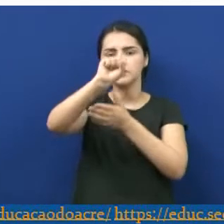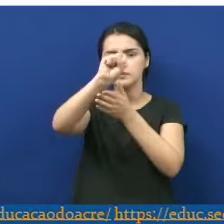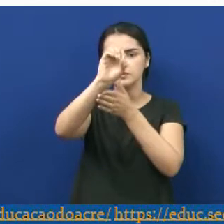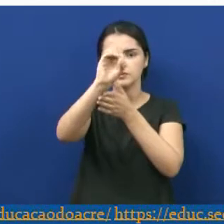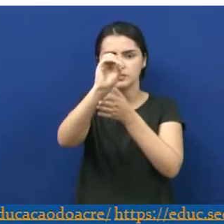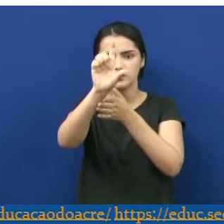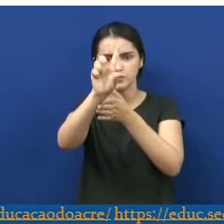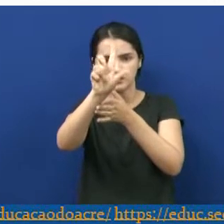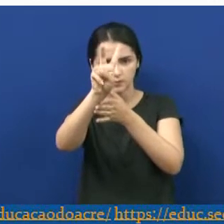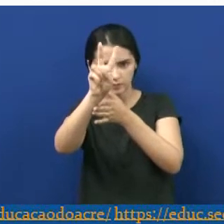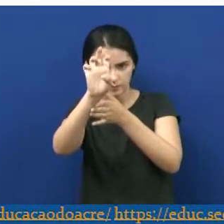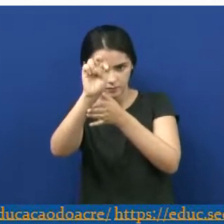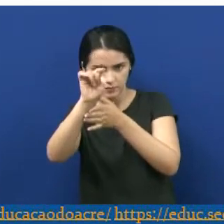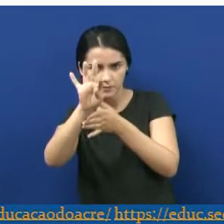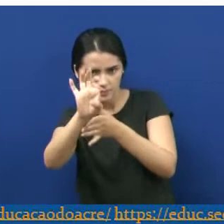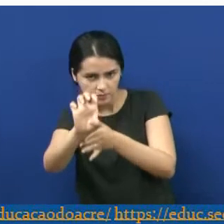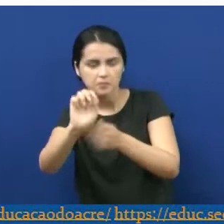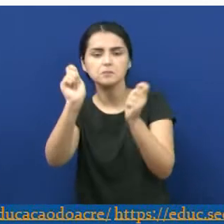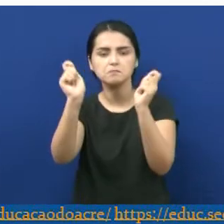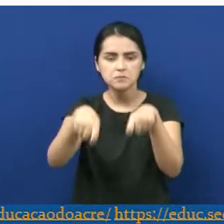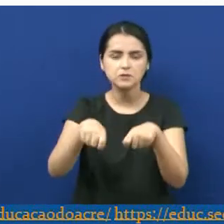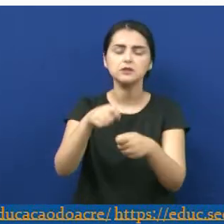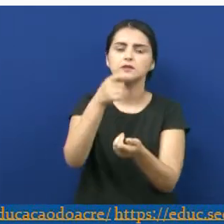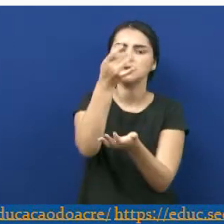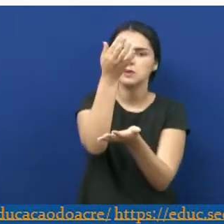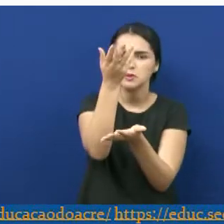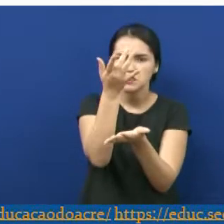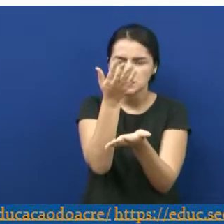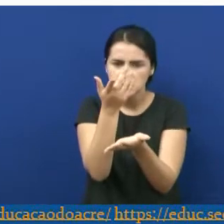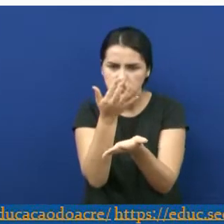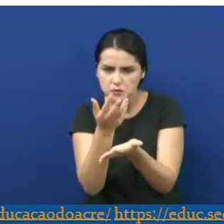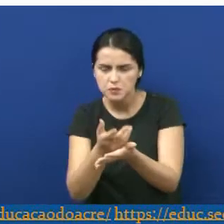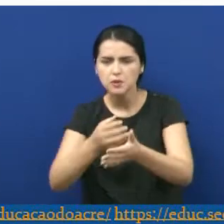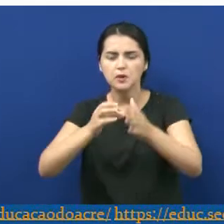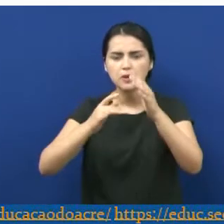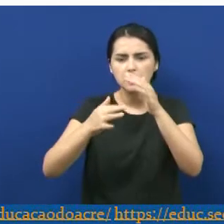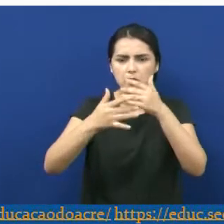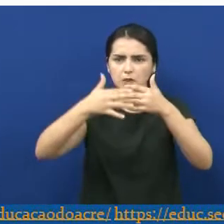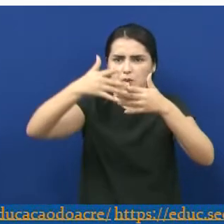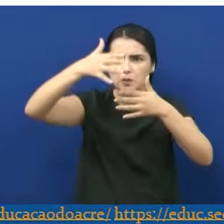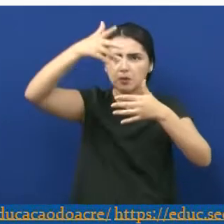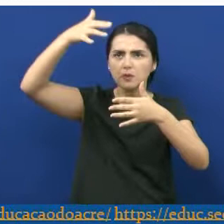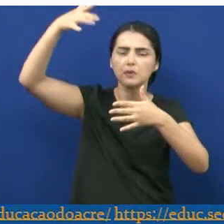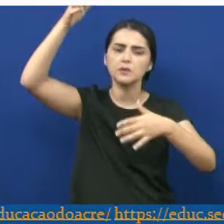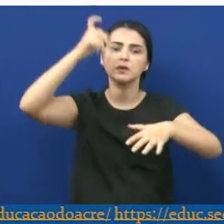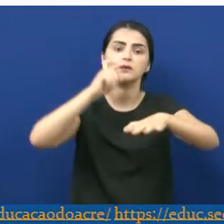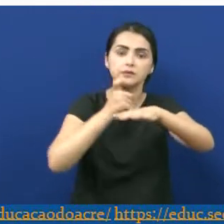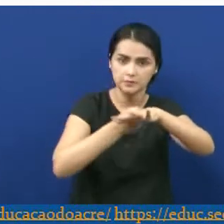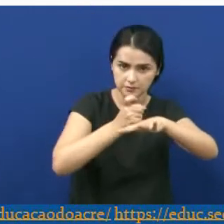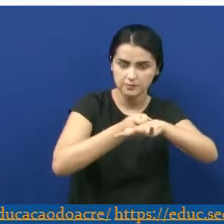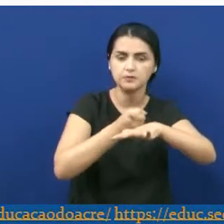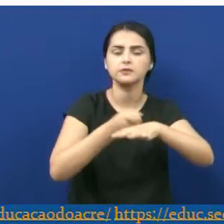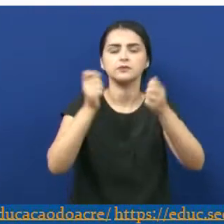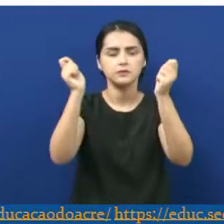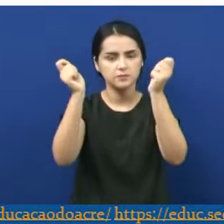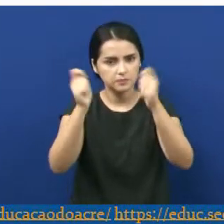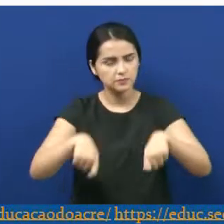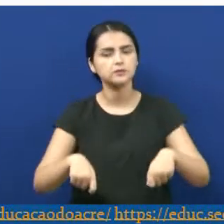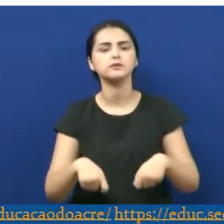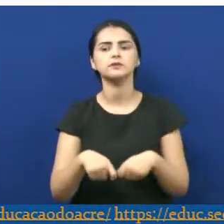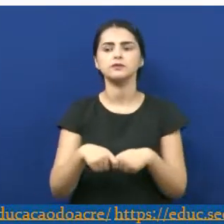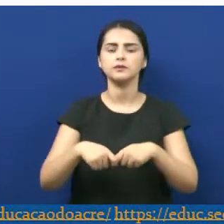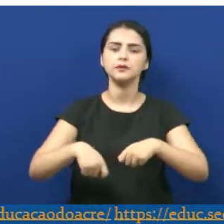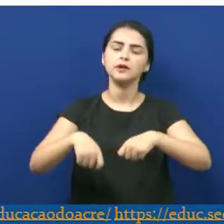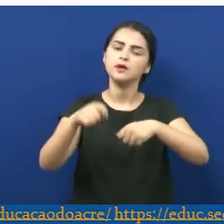solvente ele pode ser sólido, pode ser líquido e ele pode ser gasoso. Então, as soluções sólidas,